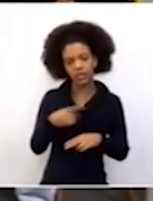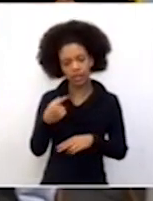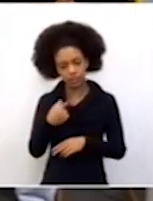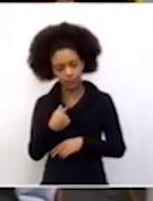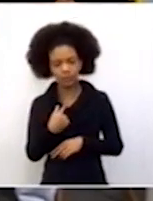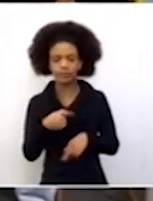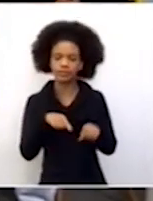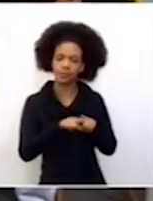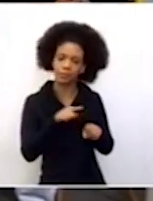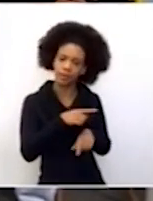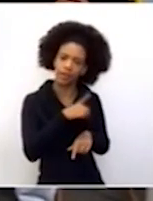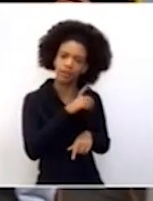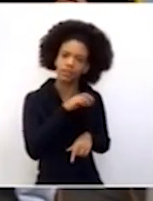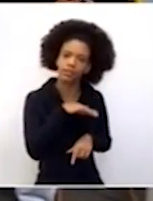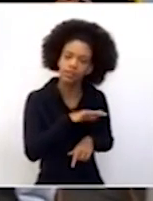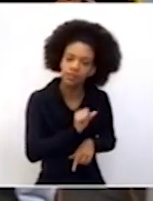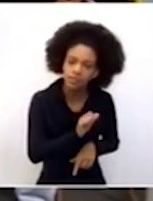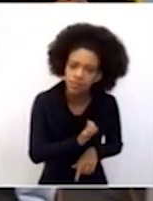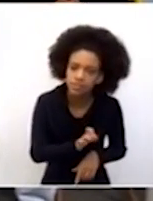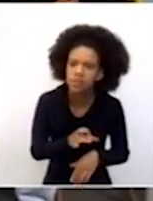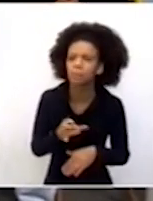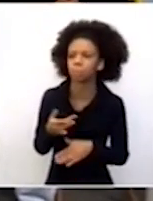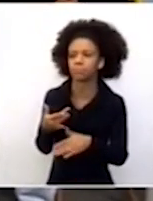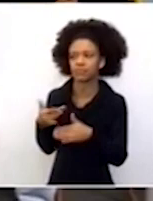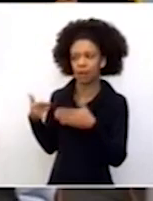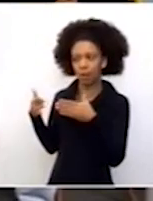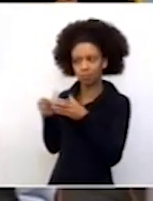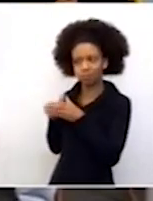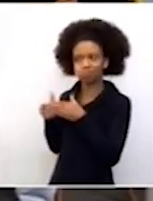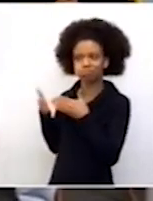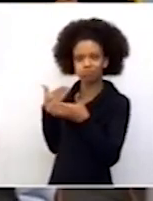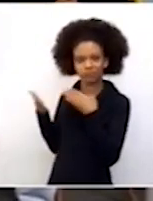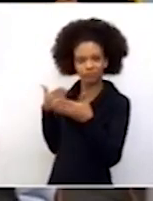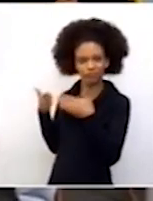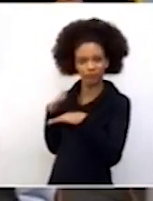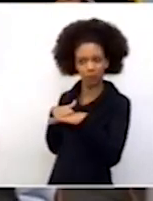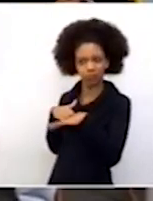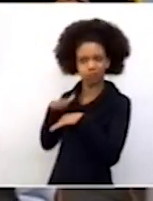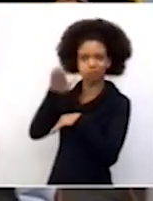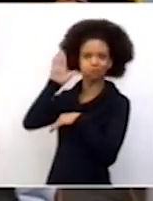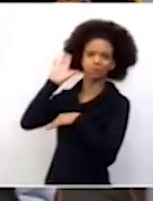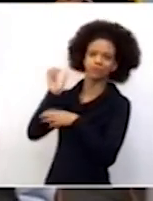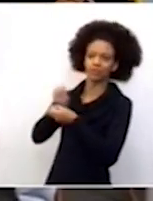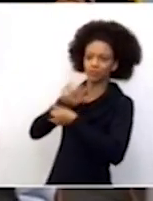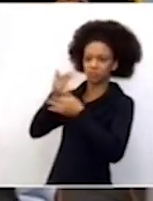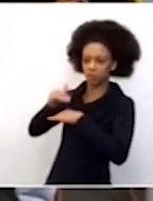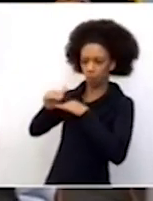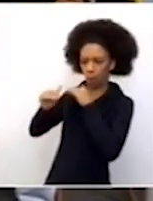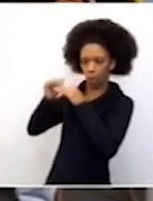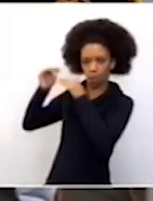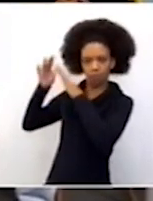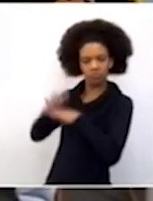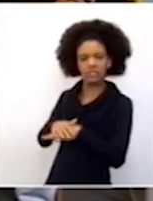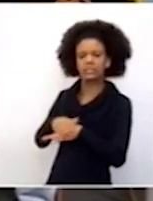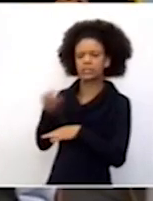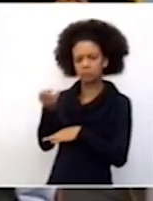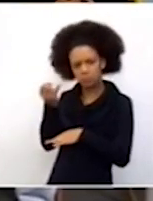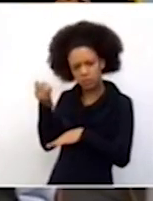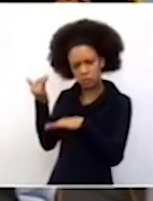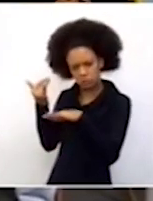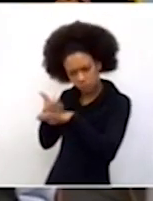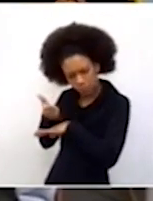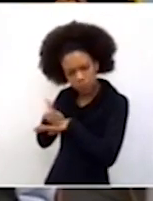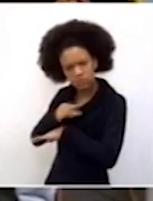né, realmente bombando de informações, tá? Isso é importante a participação de vocês no chat,